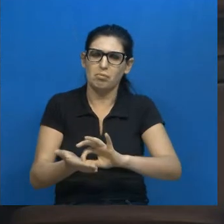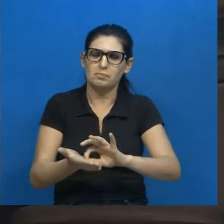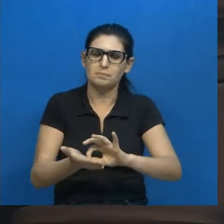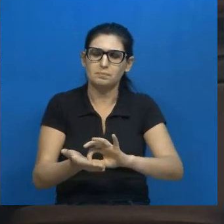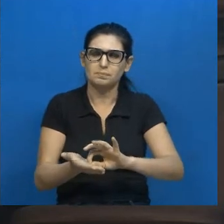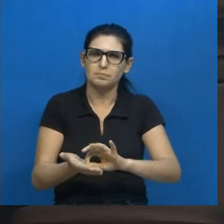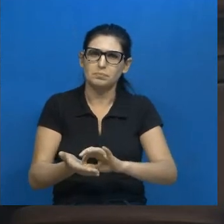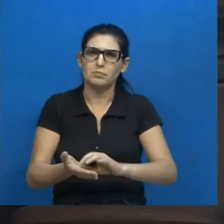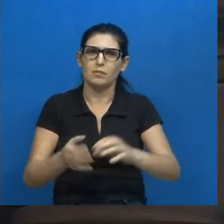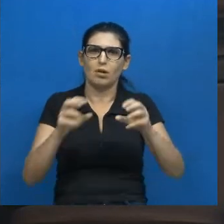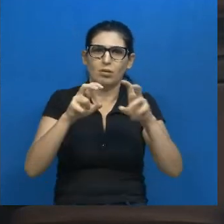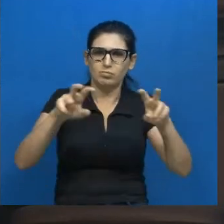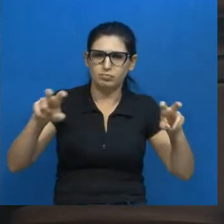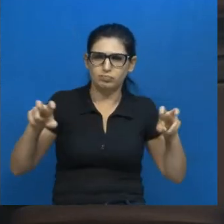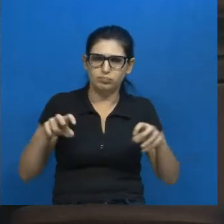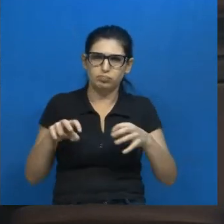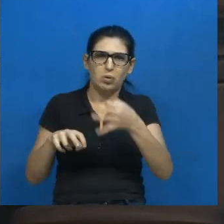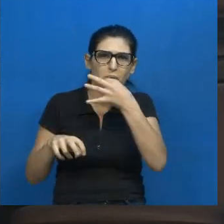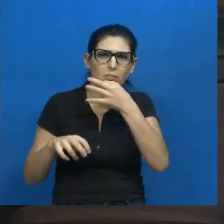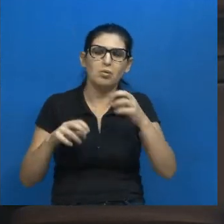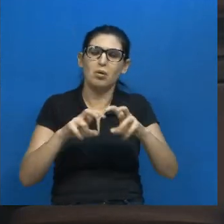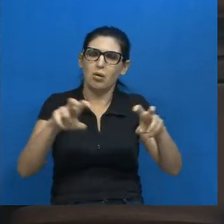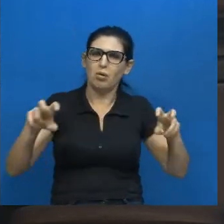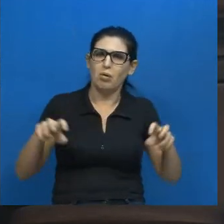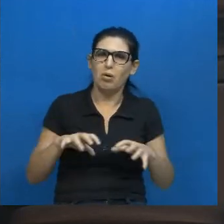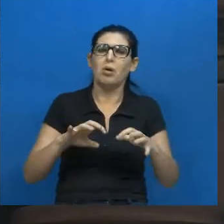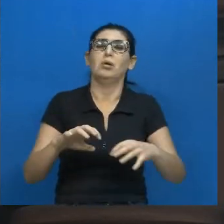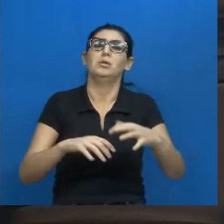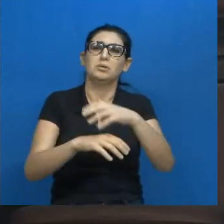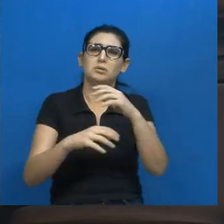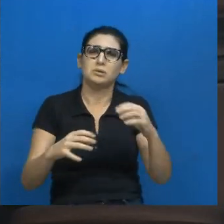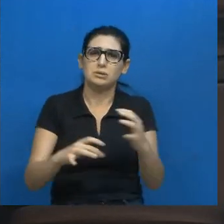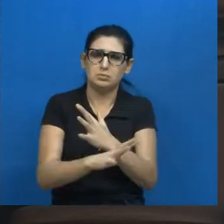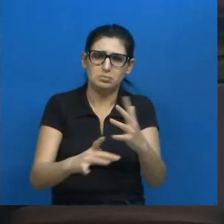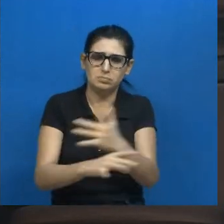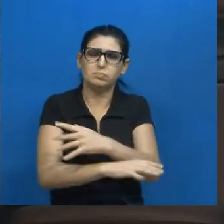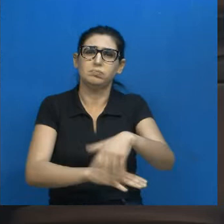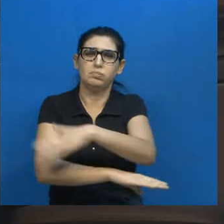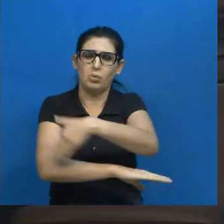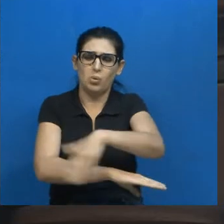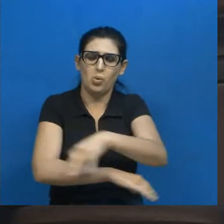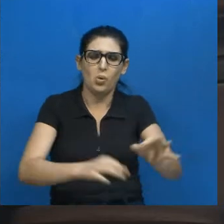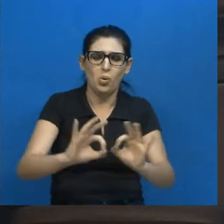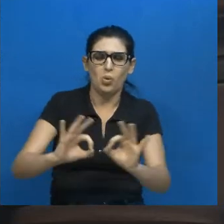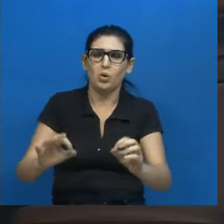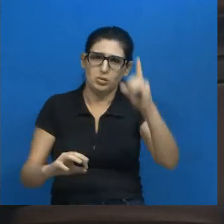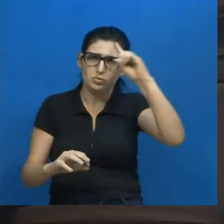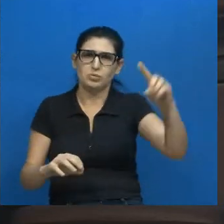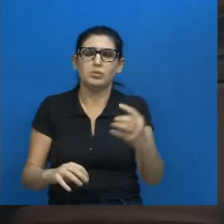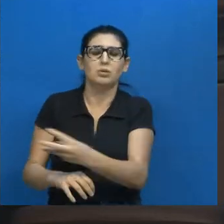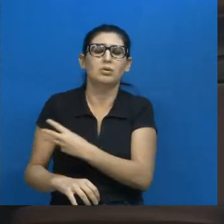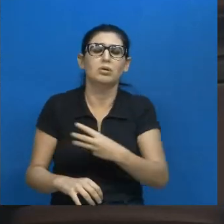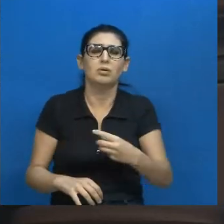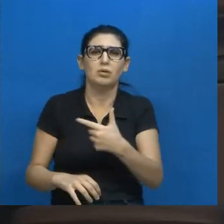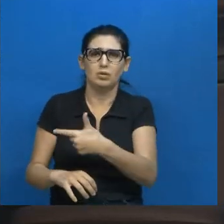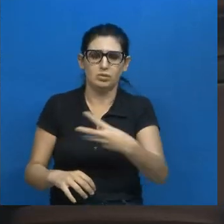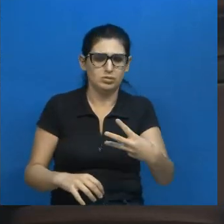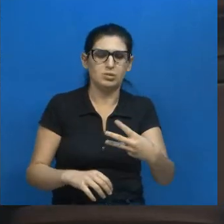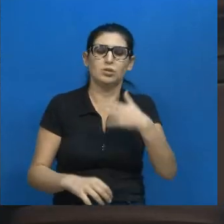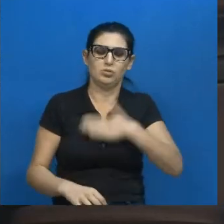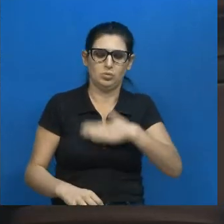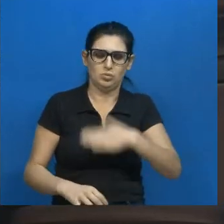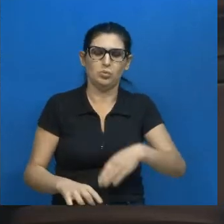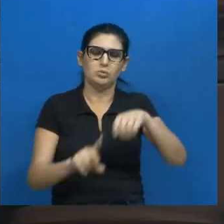considerando a audiência pública chamada pela Secretaria de Mobilidade para 23 de agosto na Câmara Municipal para tratar